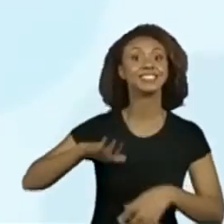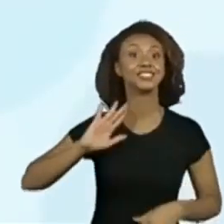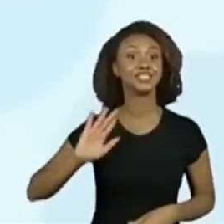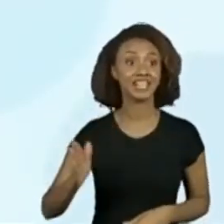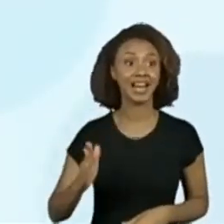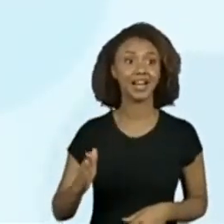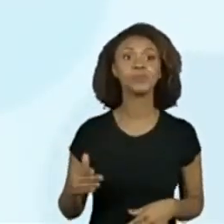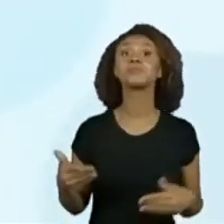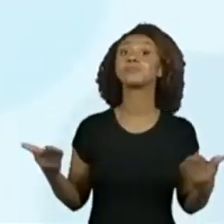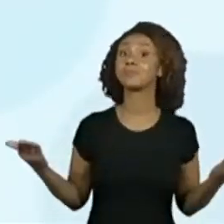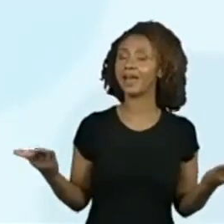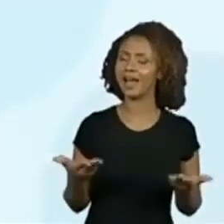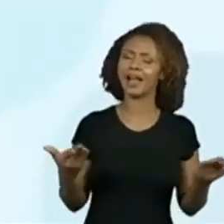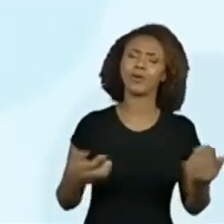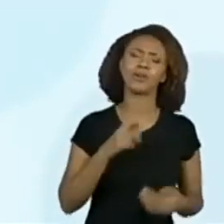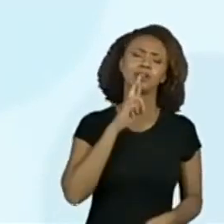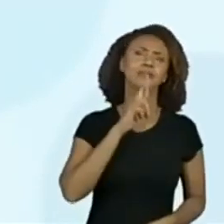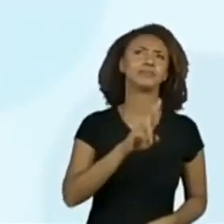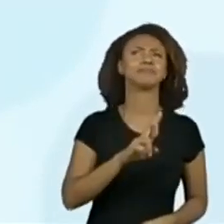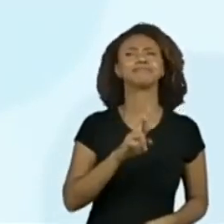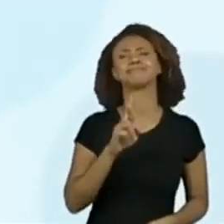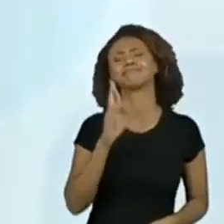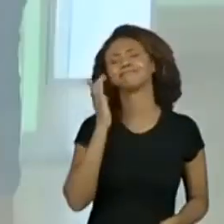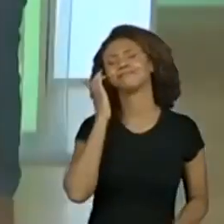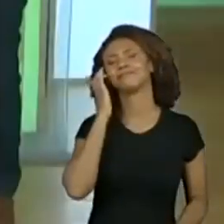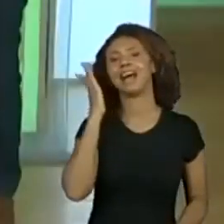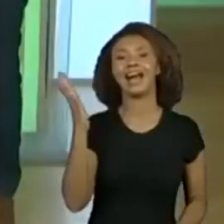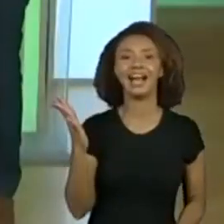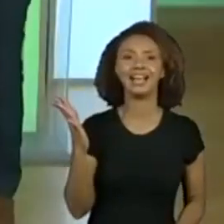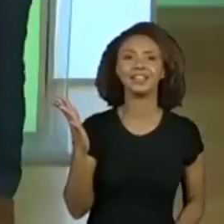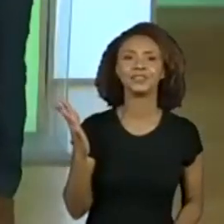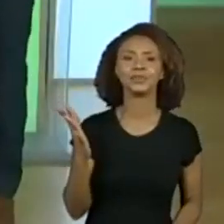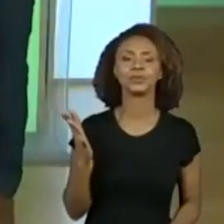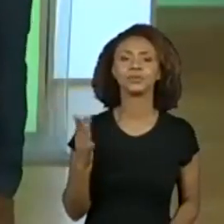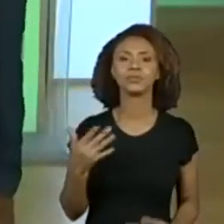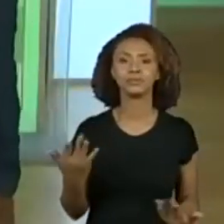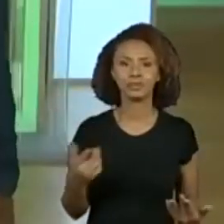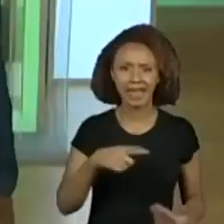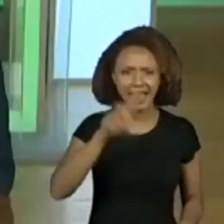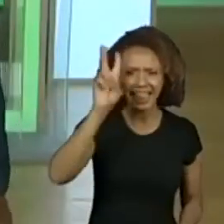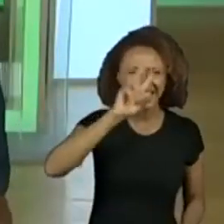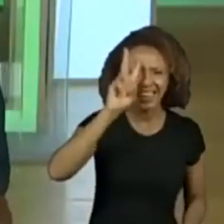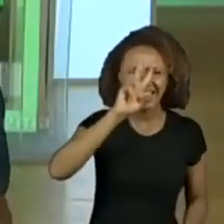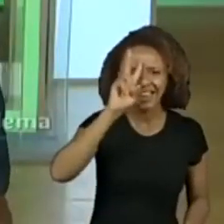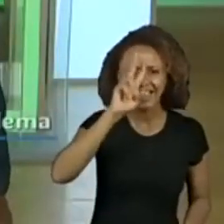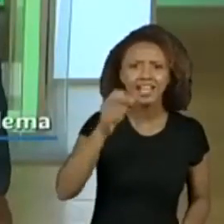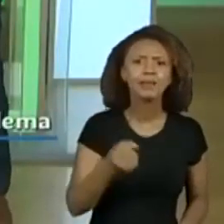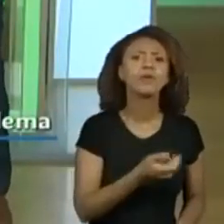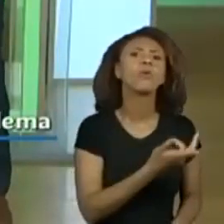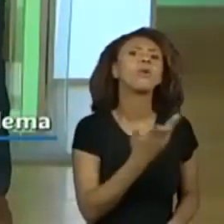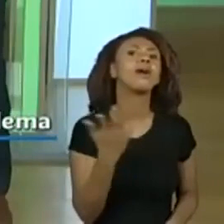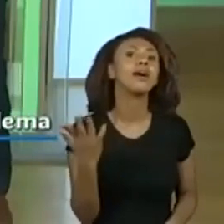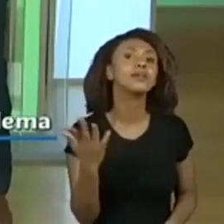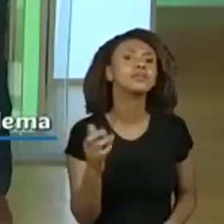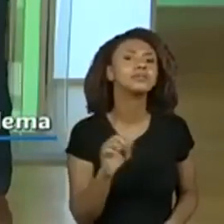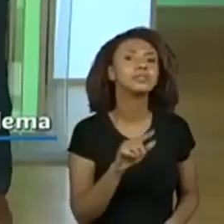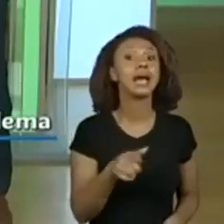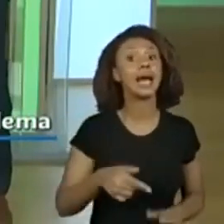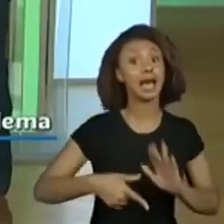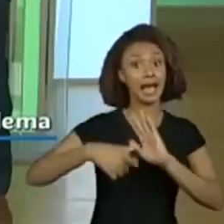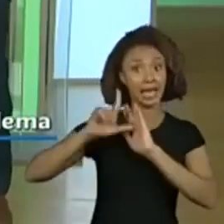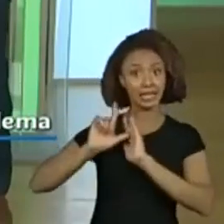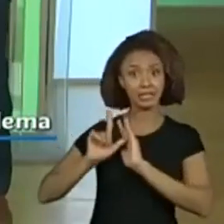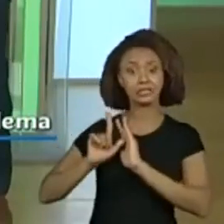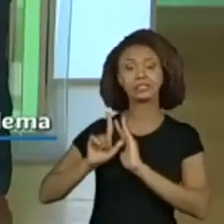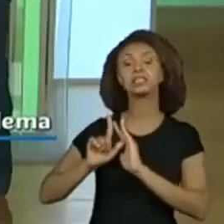agora para responder fica muito claro quantos carrinhos Mateus ganhou vocês lembram ele tinha